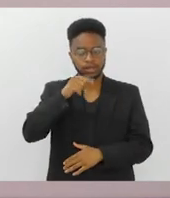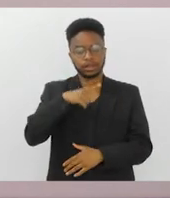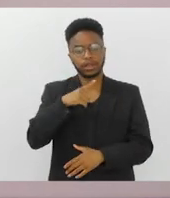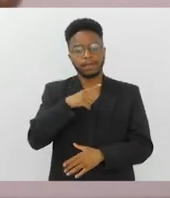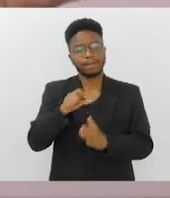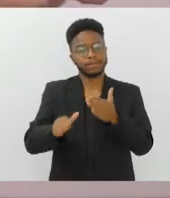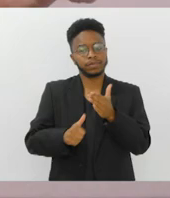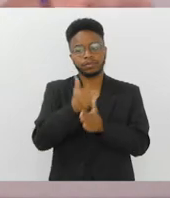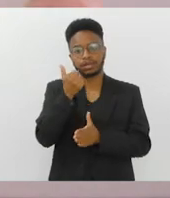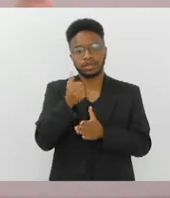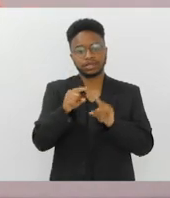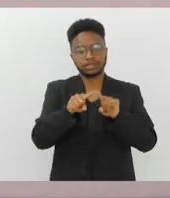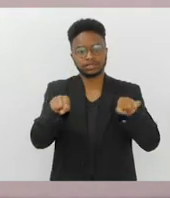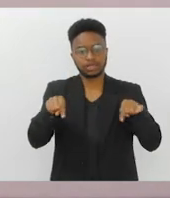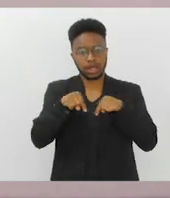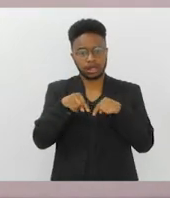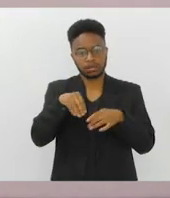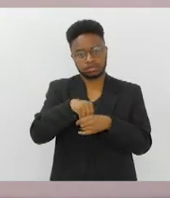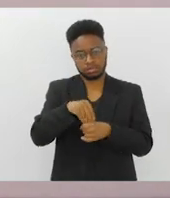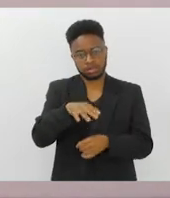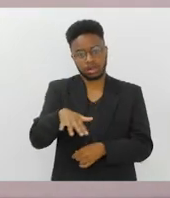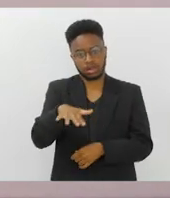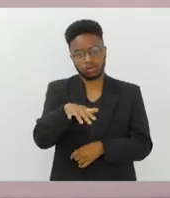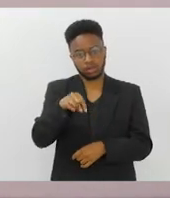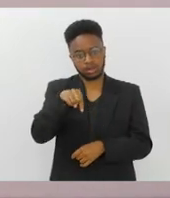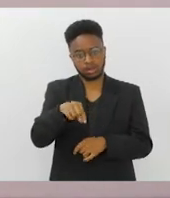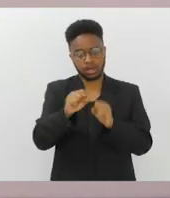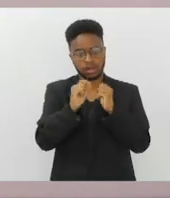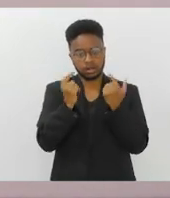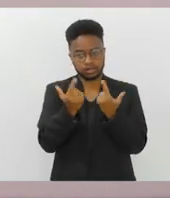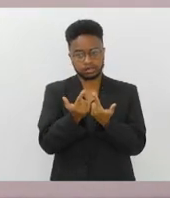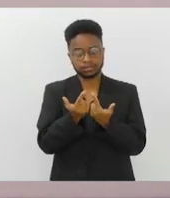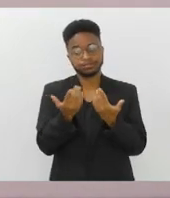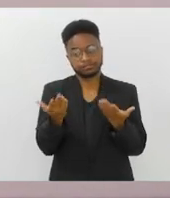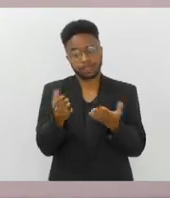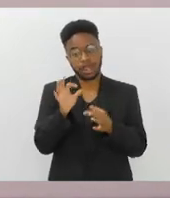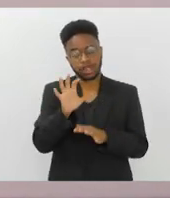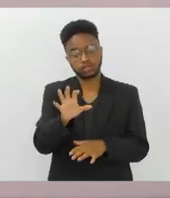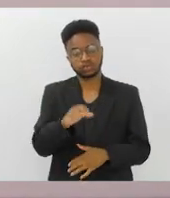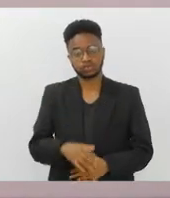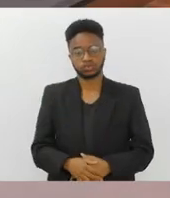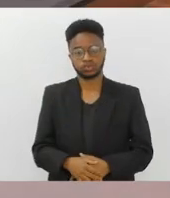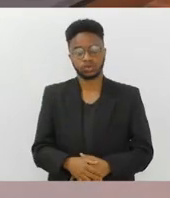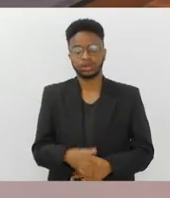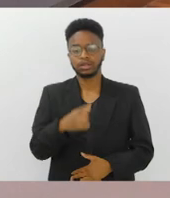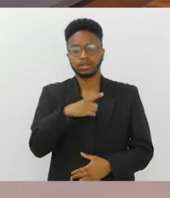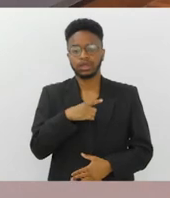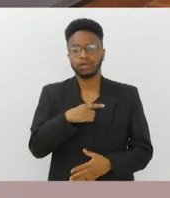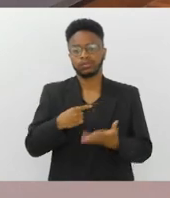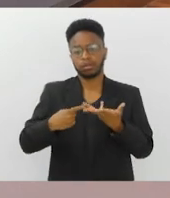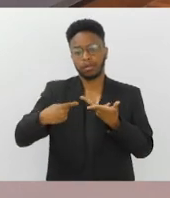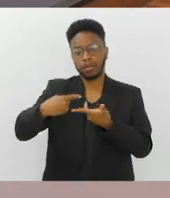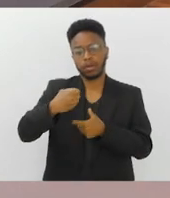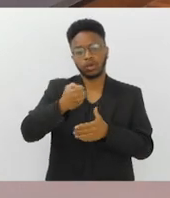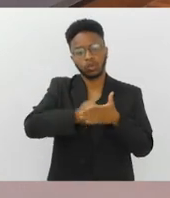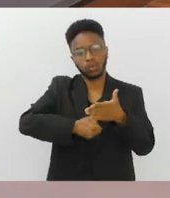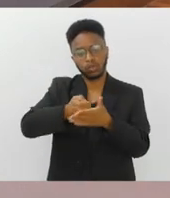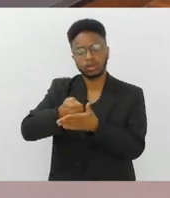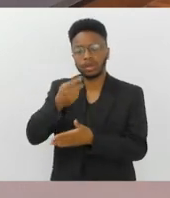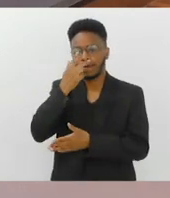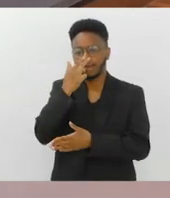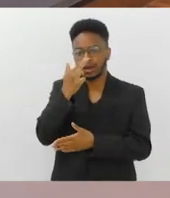vez também uma sala dentro dessa Assembleia Legislativa. Então, é isso. São muitas lutas, a gente parece que está